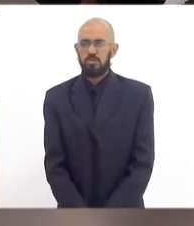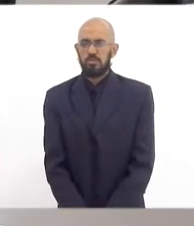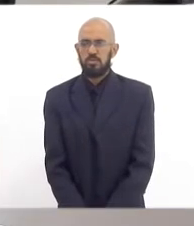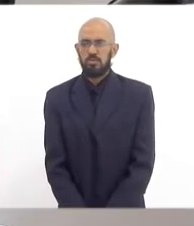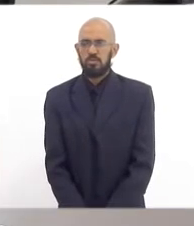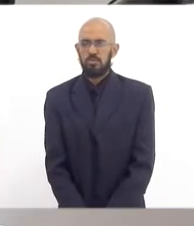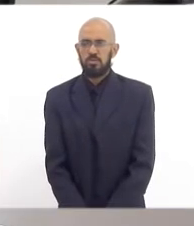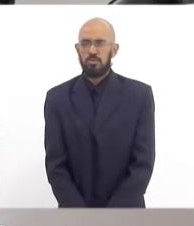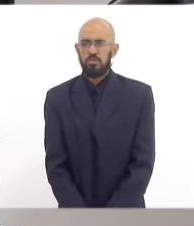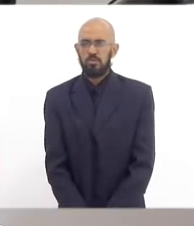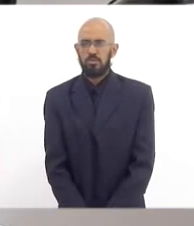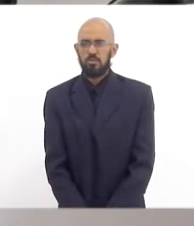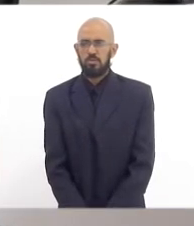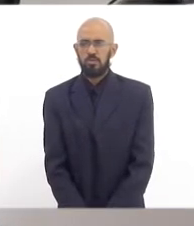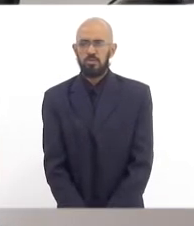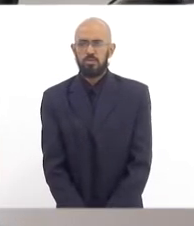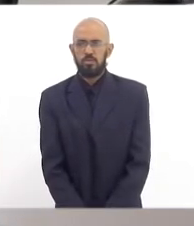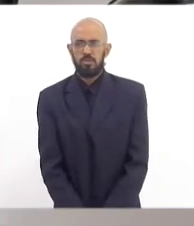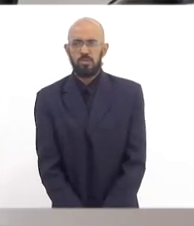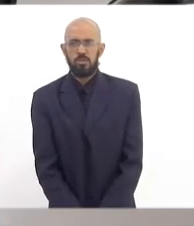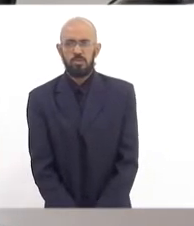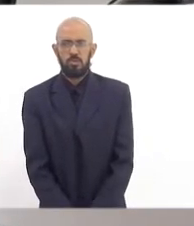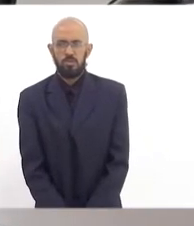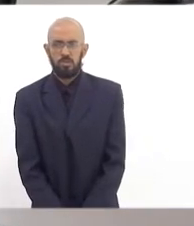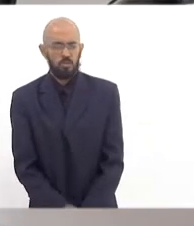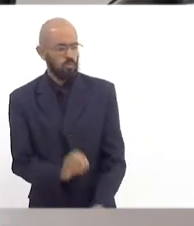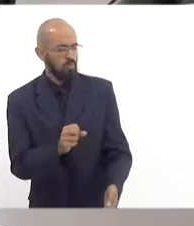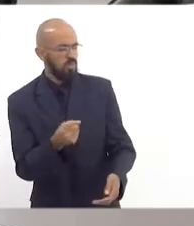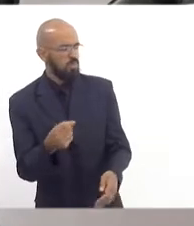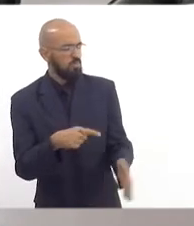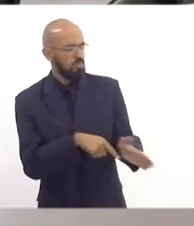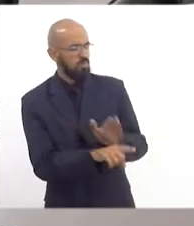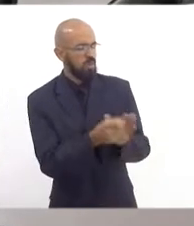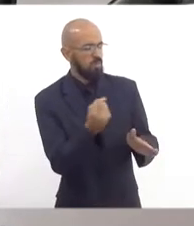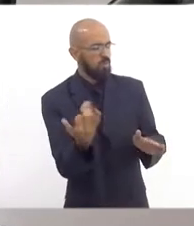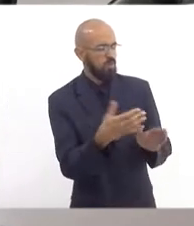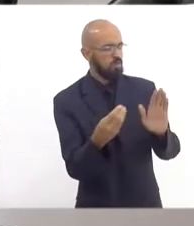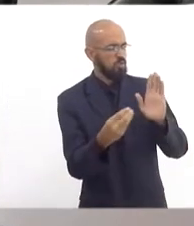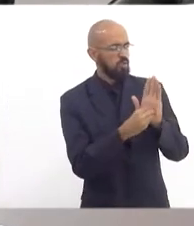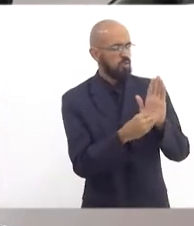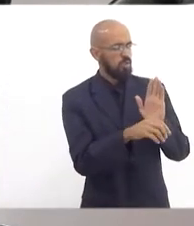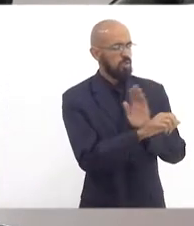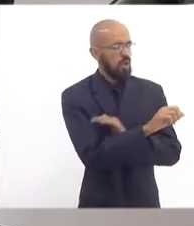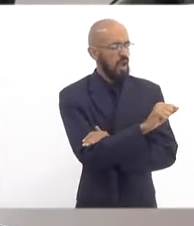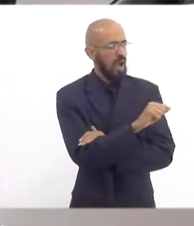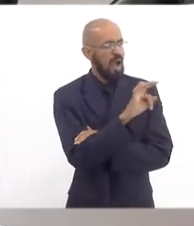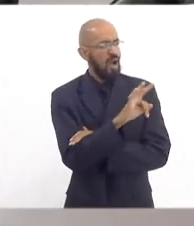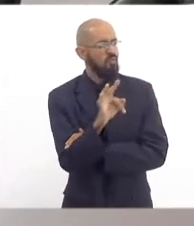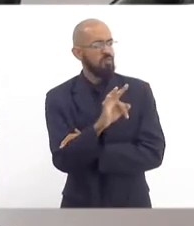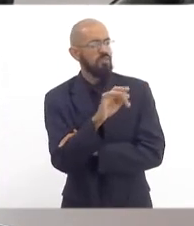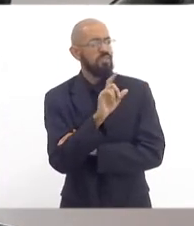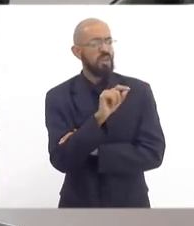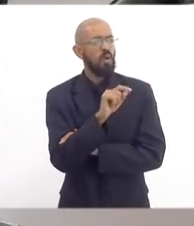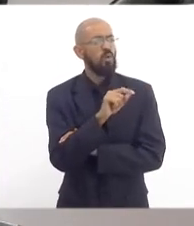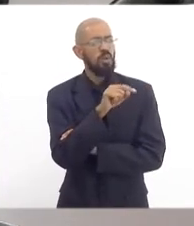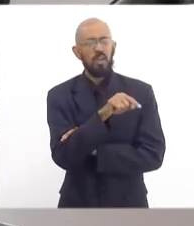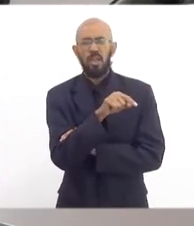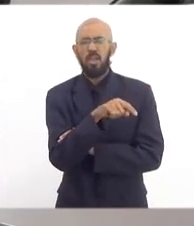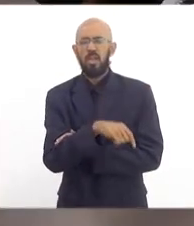que é que aconteceu eles botam a free não tem número era afro É genérico